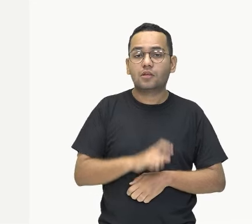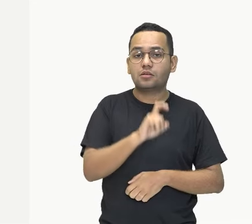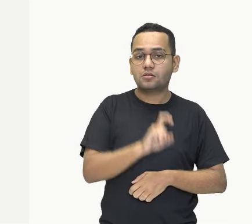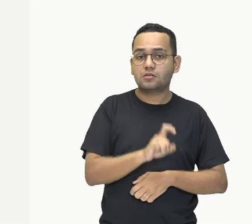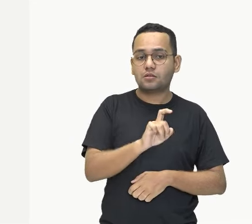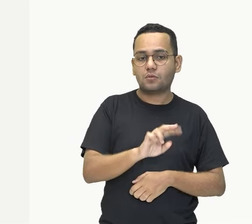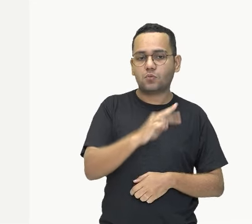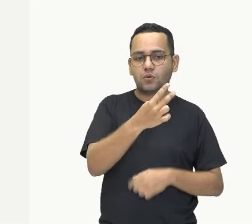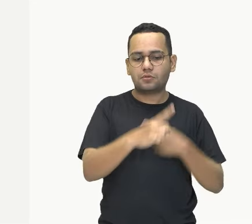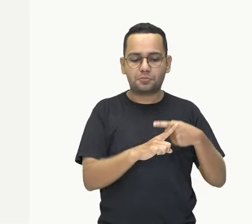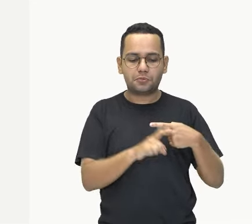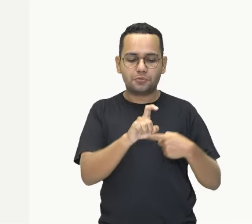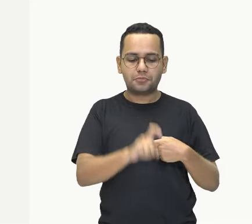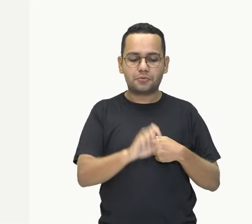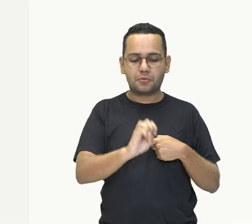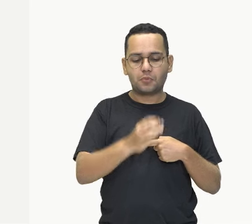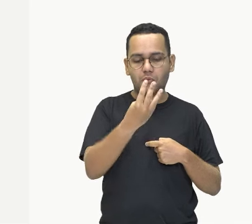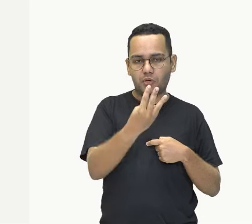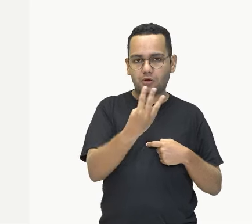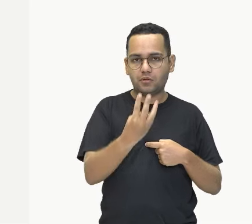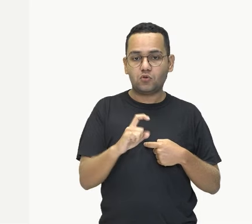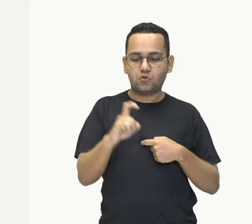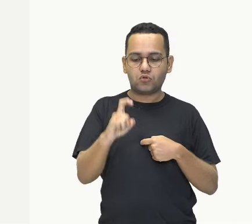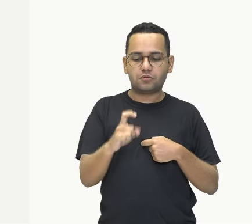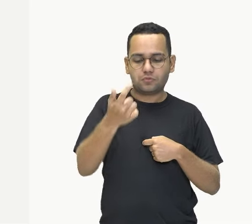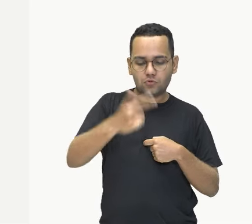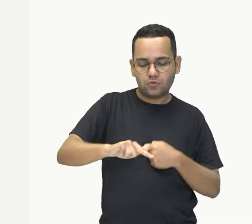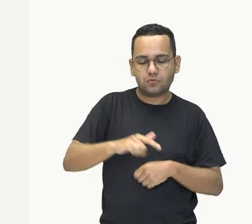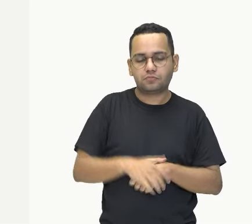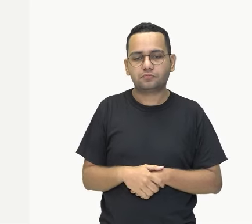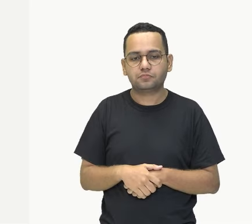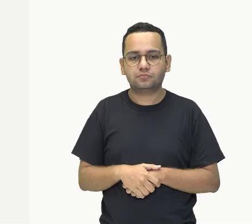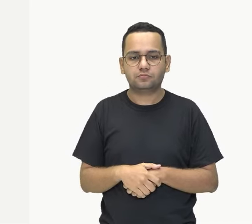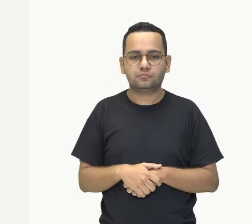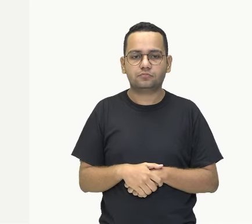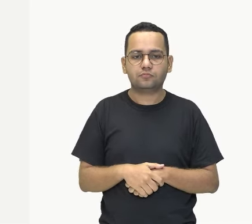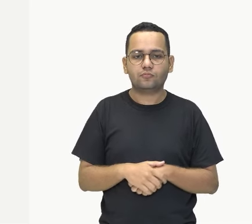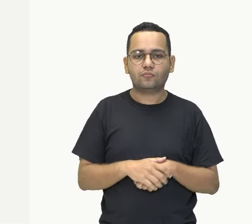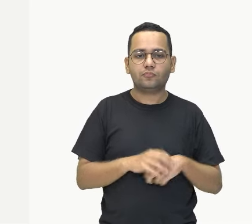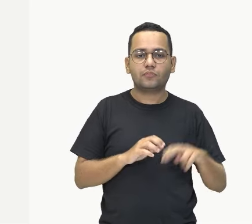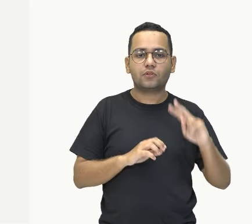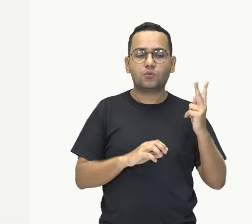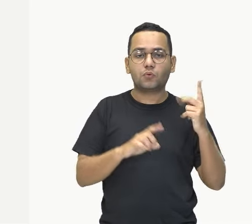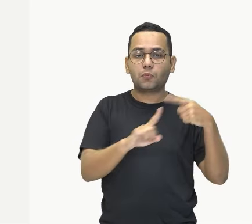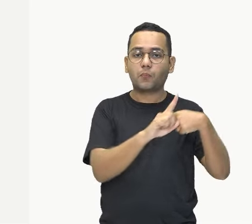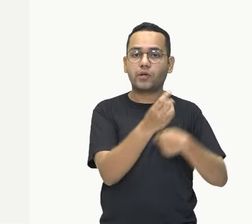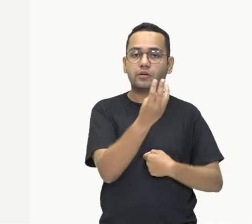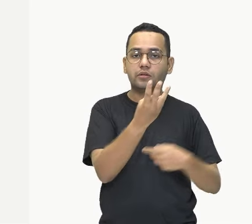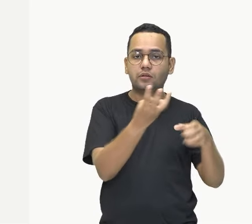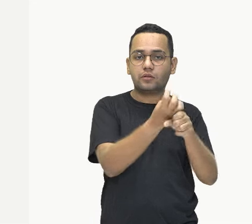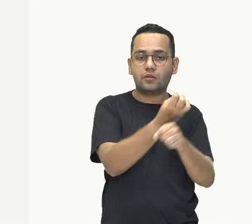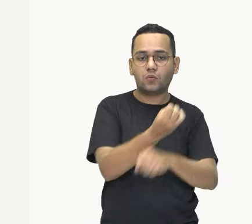x. Então, eu repito o x e na minha multiplicação eu vou somar os meus expoentes.